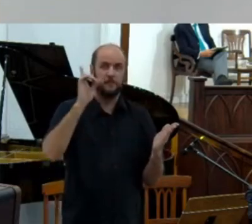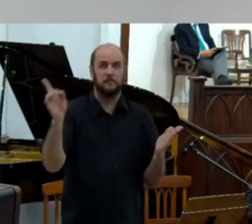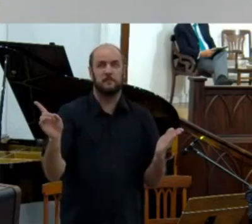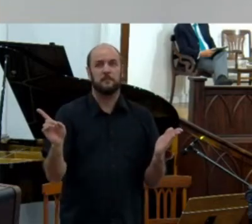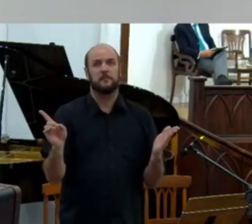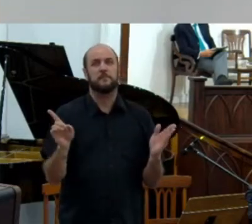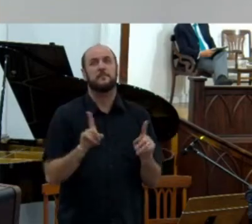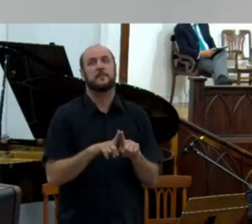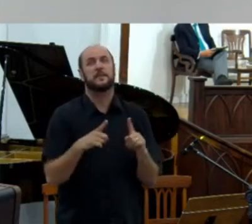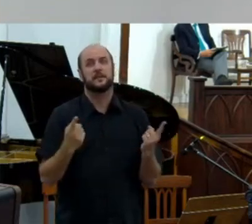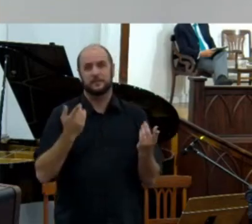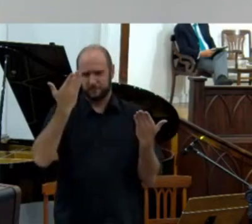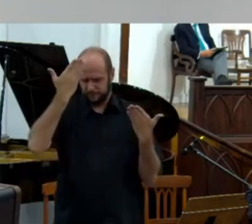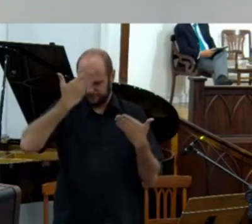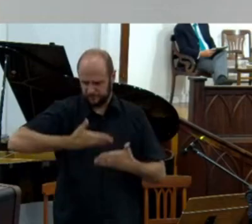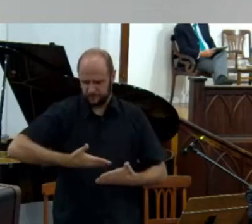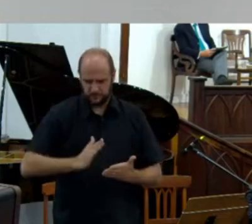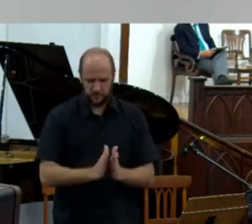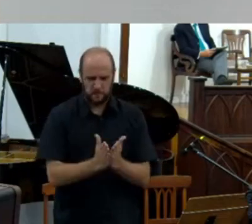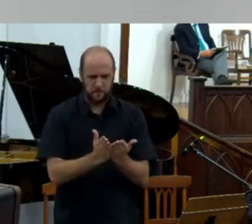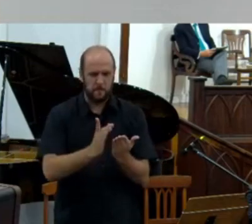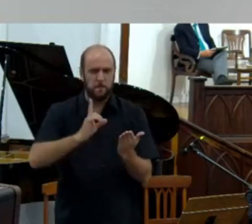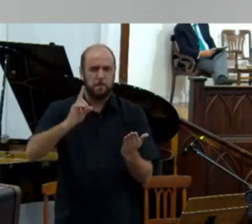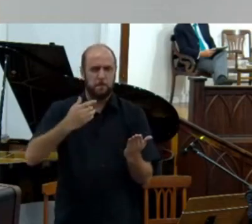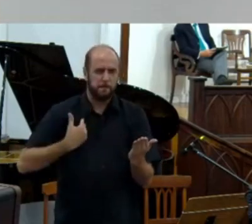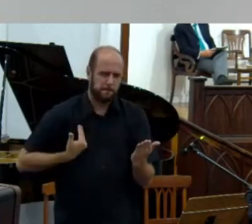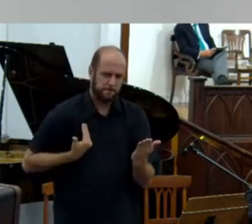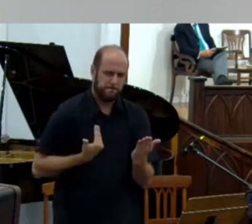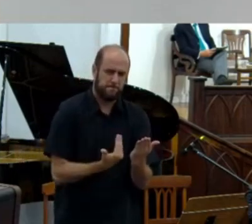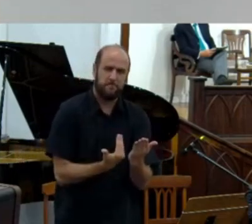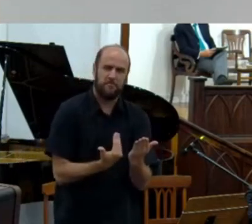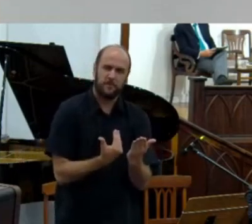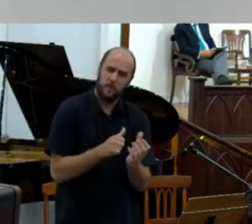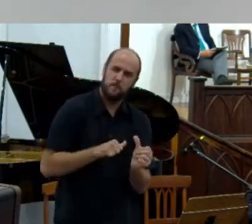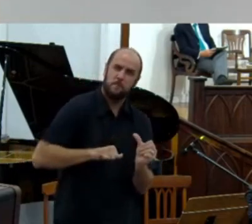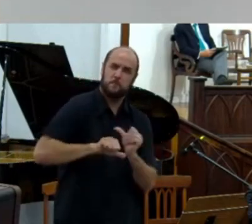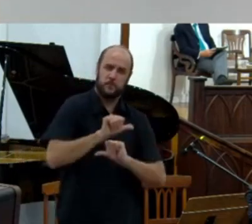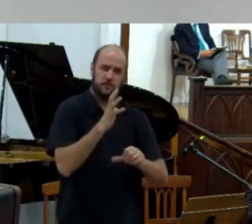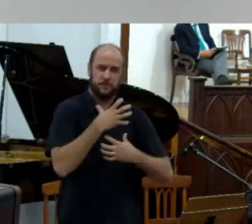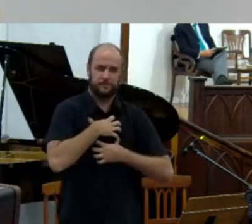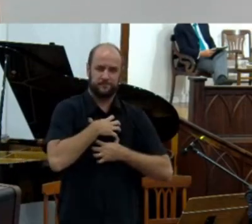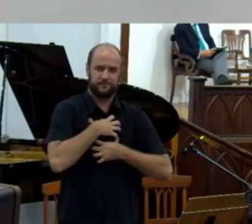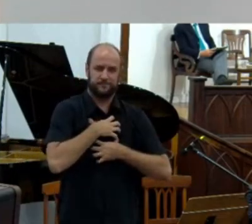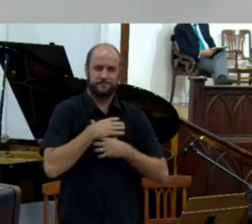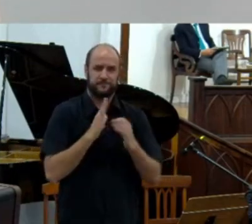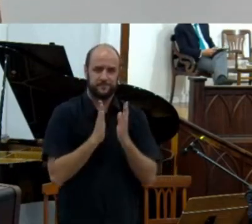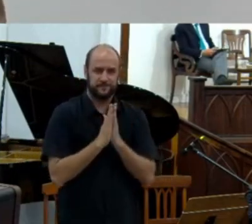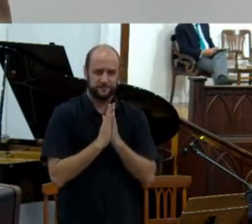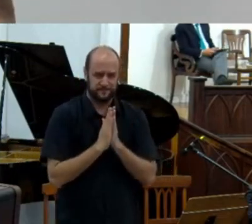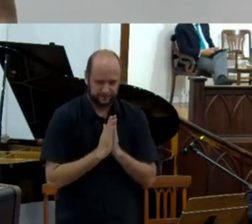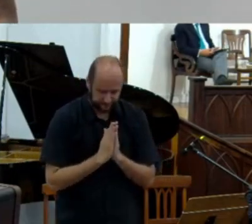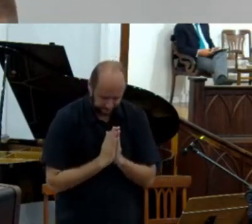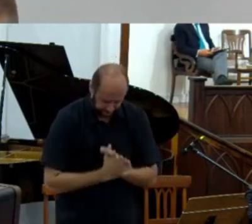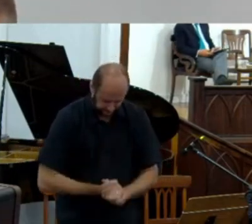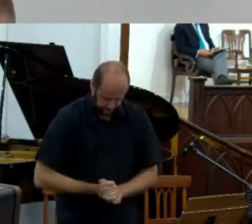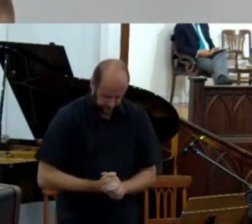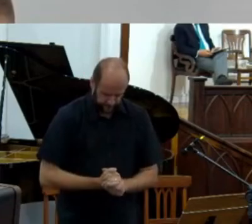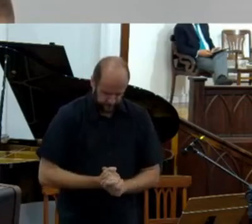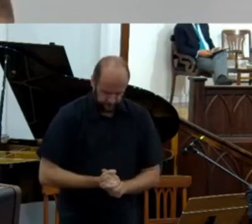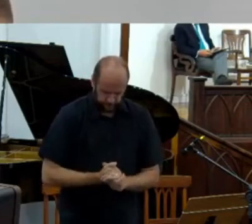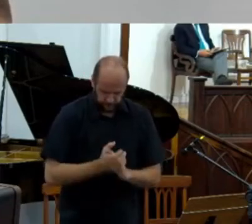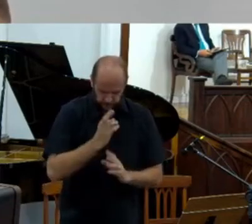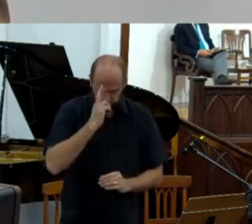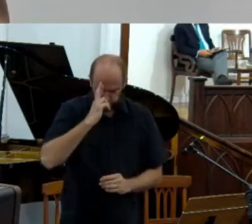nos colocamos diante dela para que sejamos transformados à luz dela. Vamos orar? Senhor Deus, nós